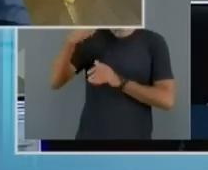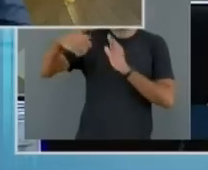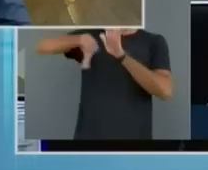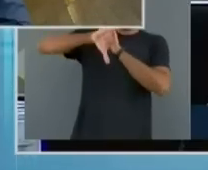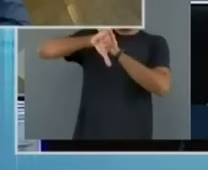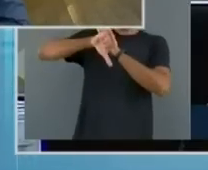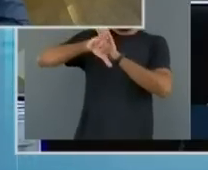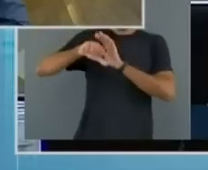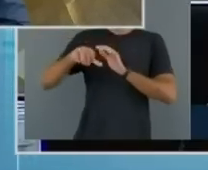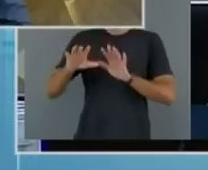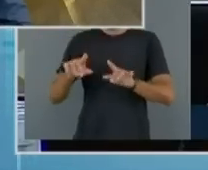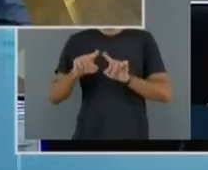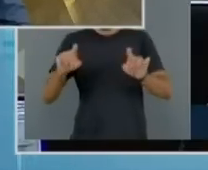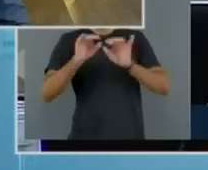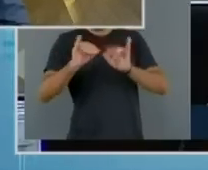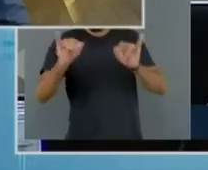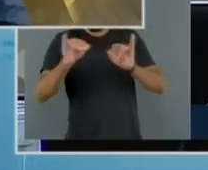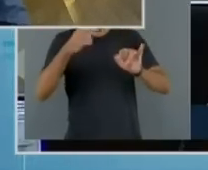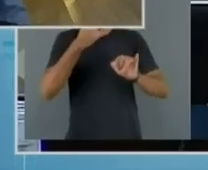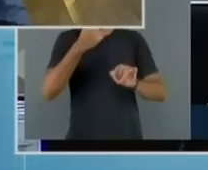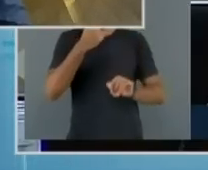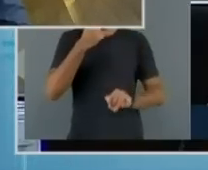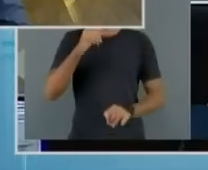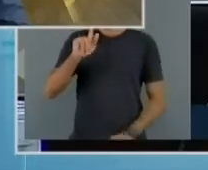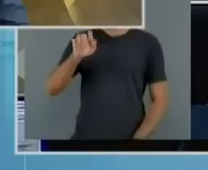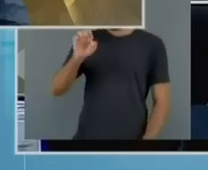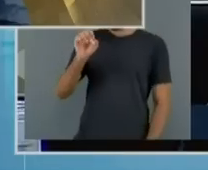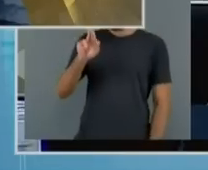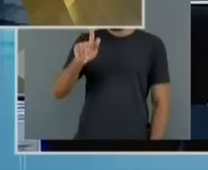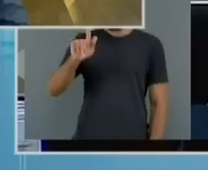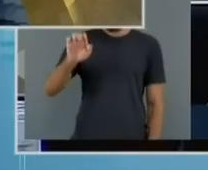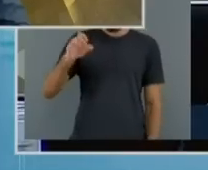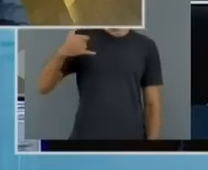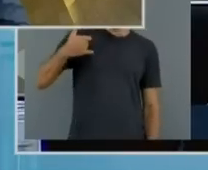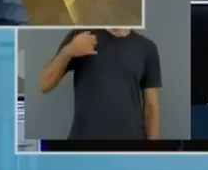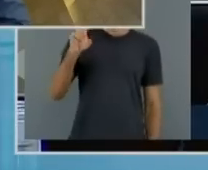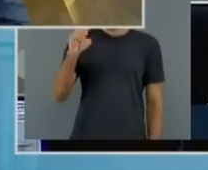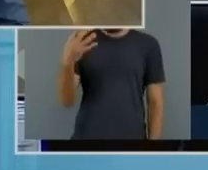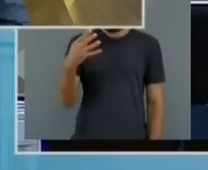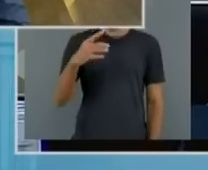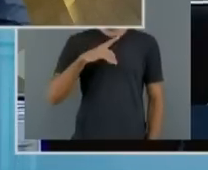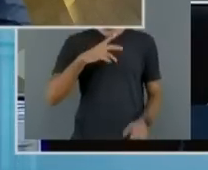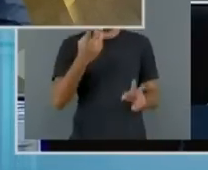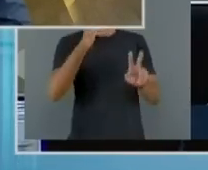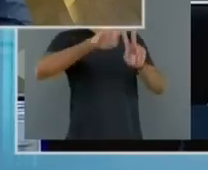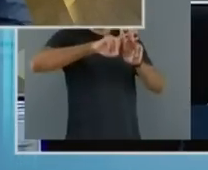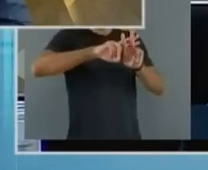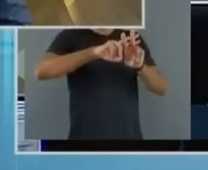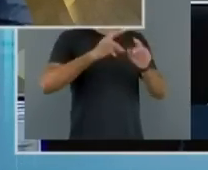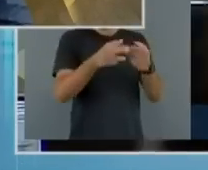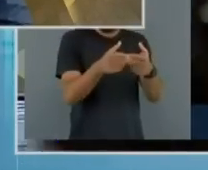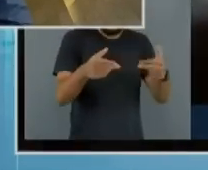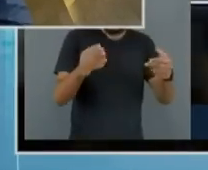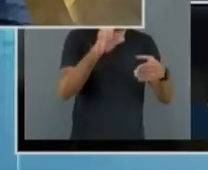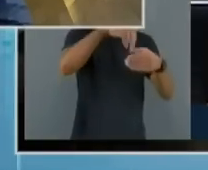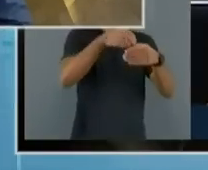haja uma certa ligação com a comunidade, que as informações e que as denúncias sejam repassadas